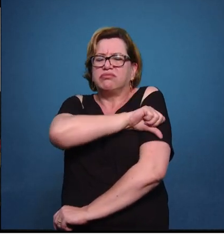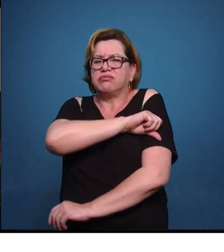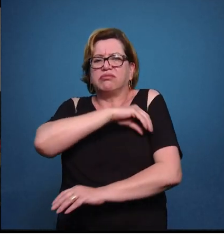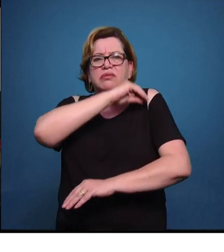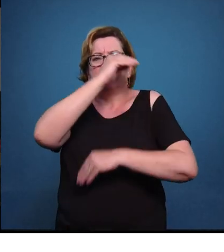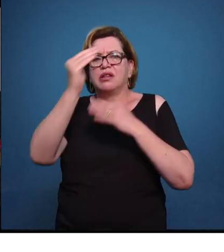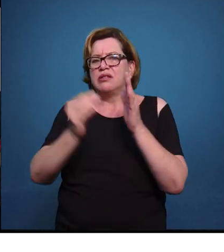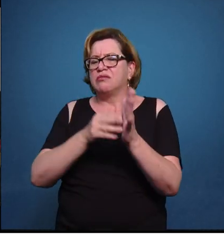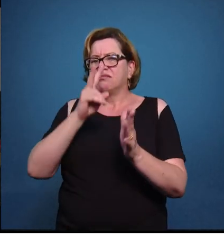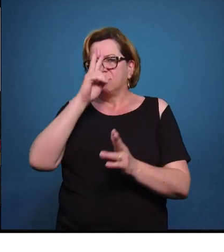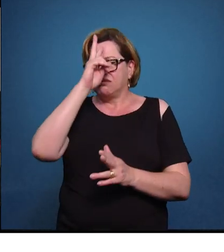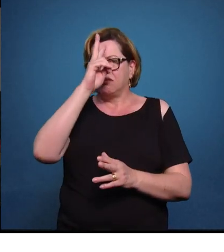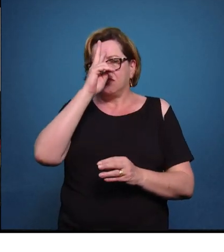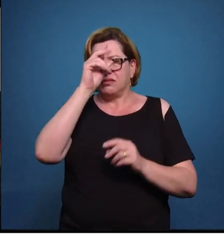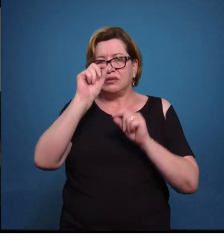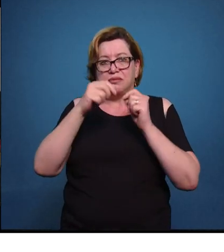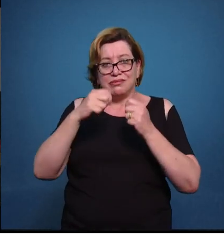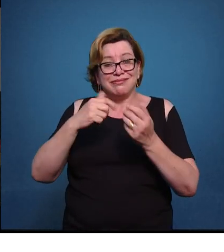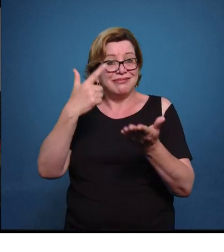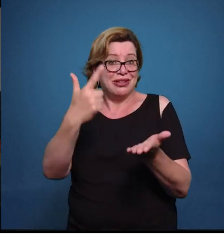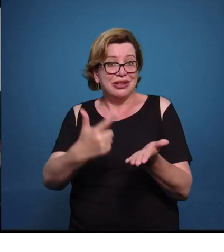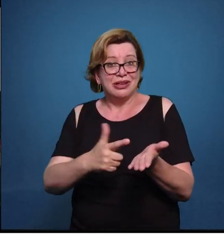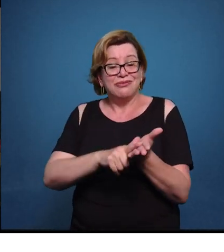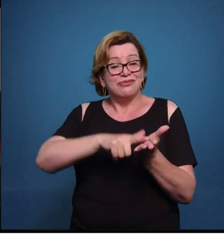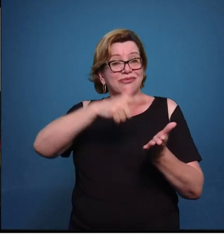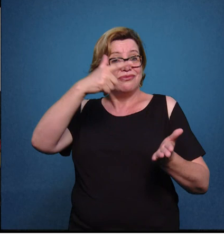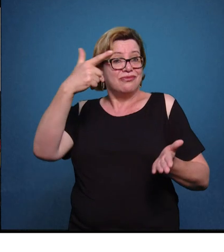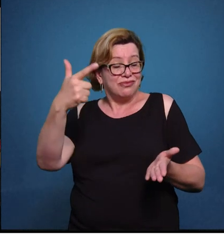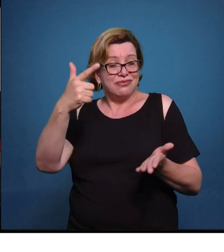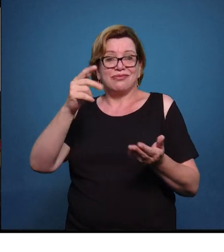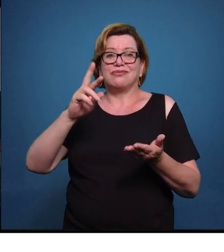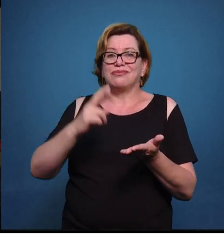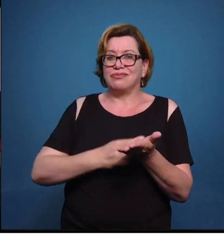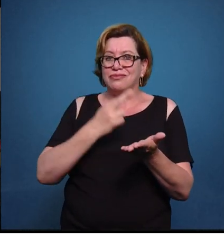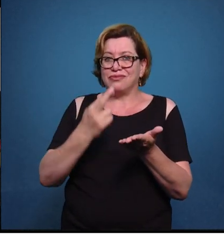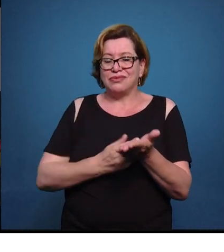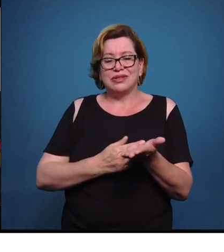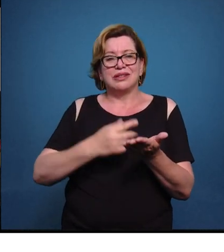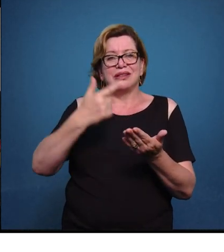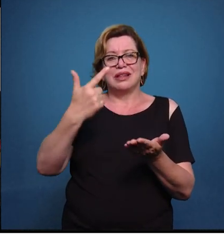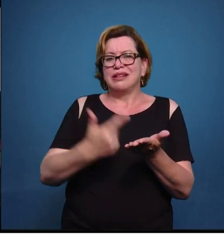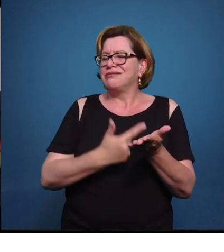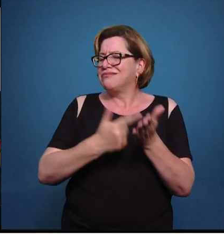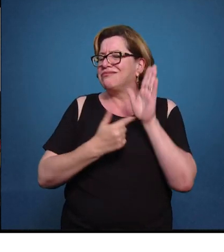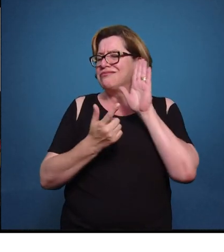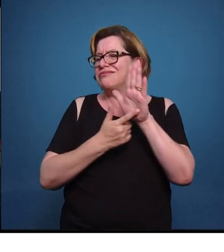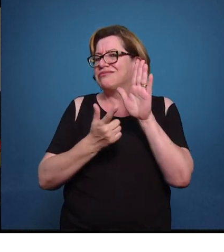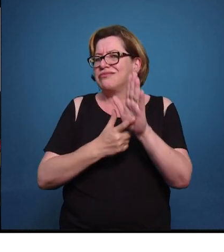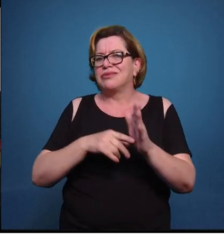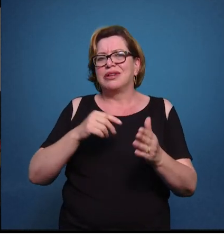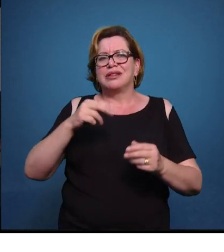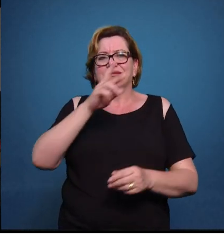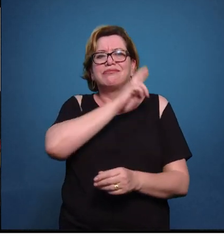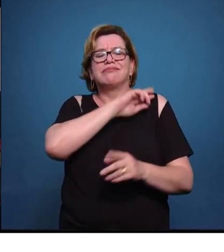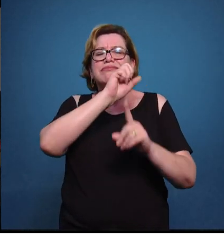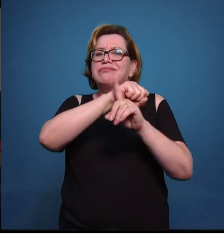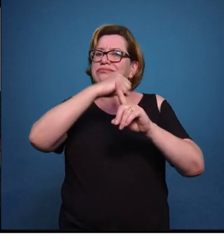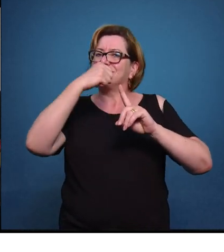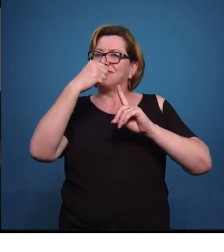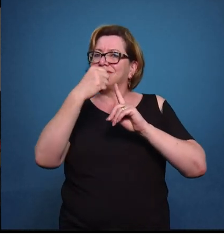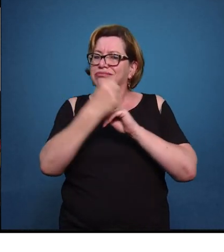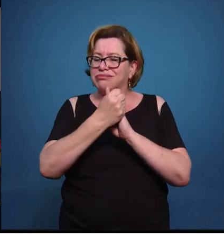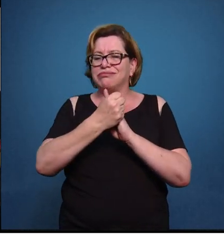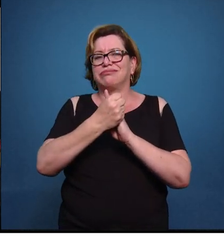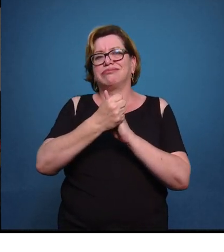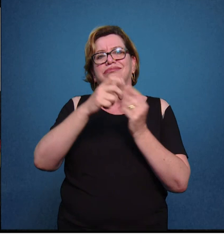revistas de informação geral, ou até mesmo livros que tratem sobre o jornalismo, sobre a imprensa e sobre o papel social que ela tem. Como